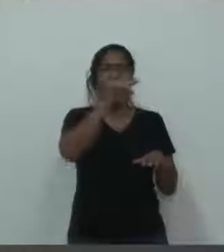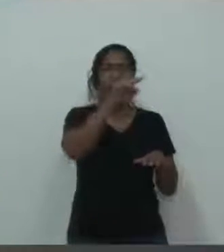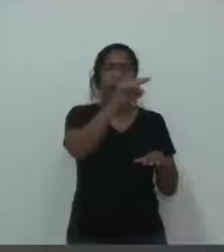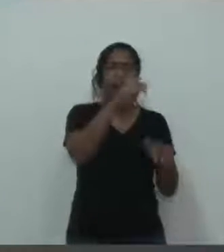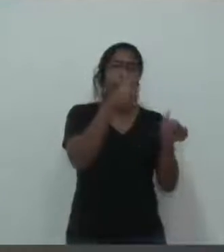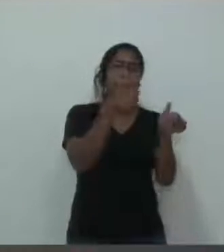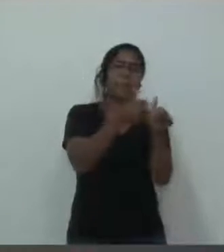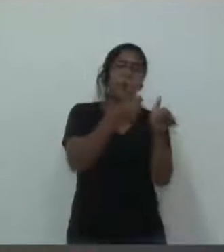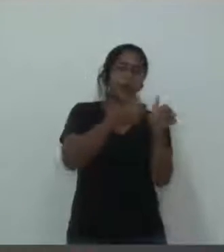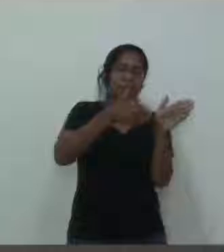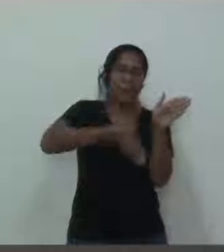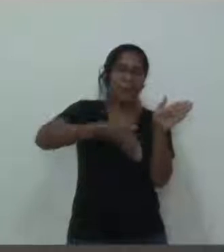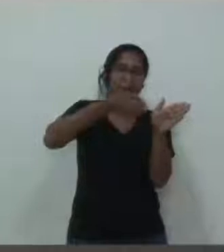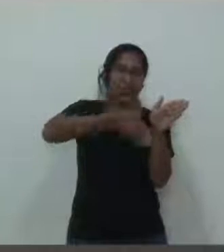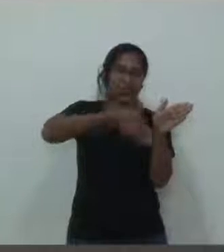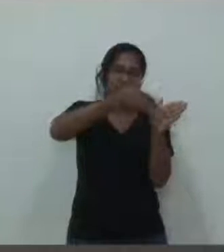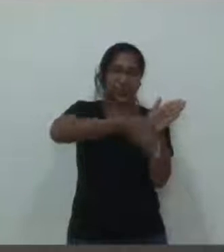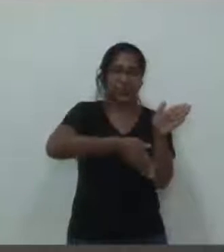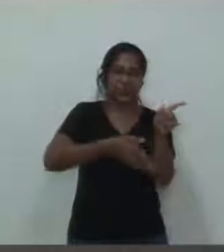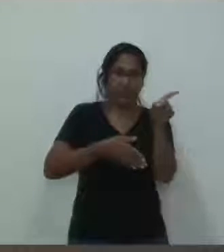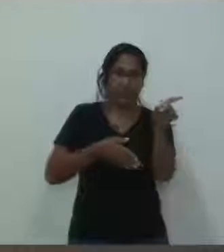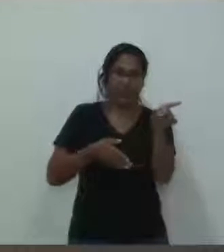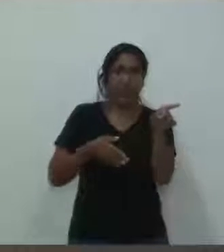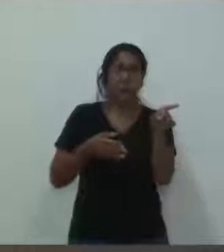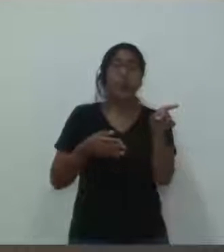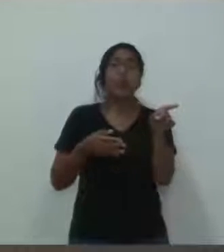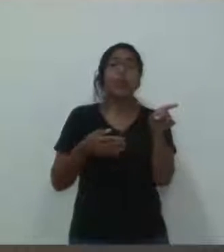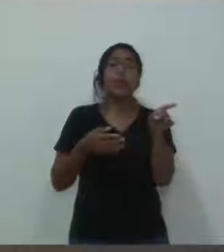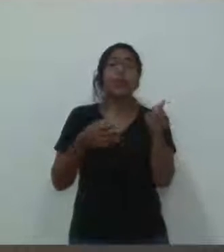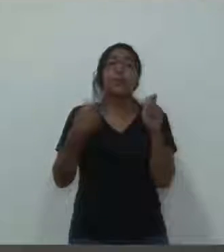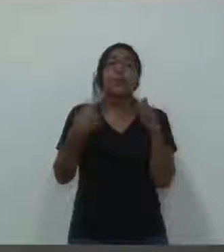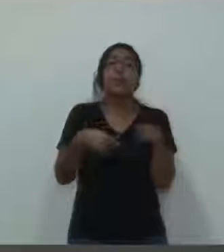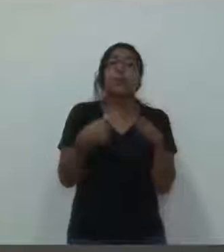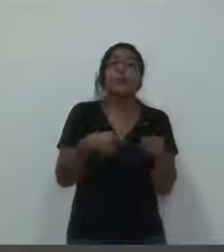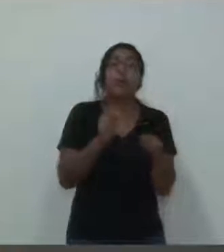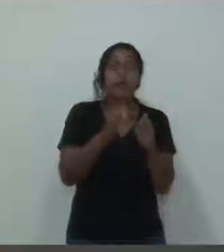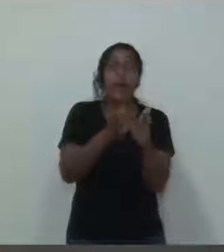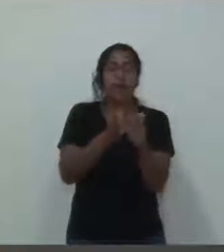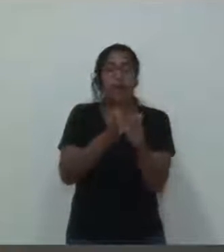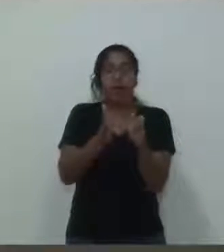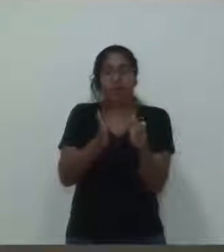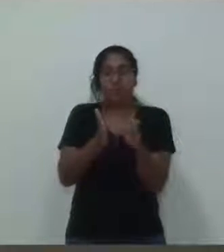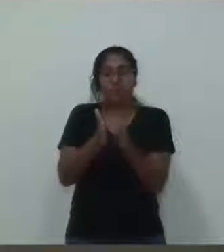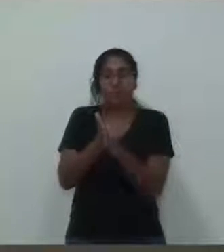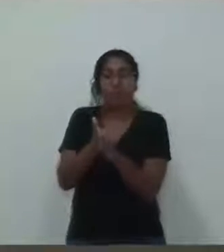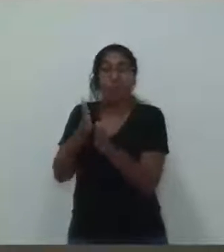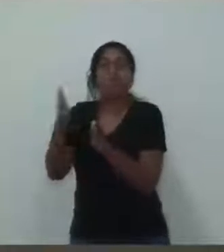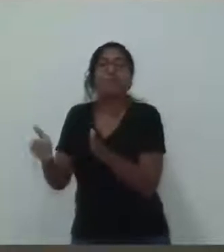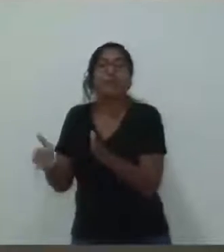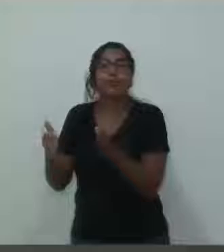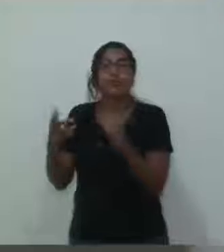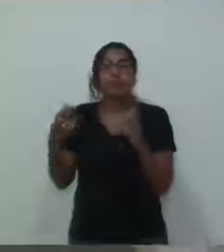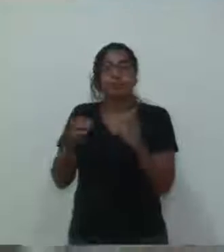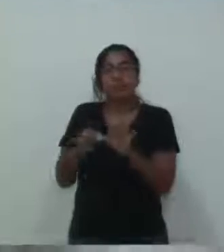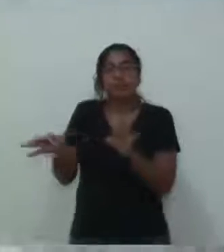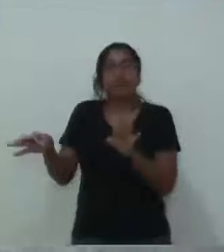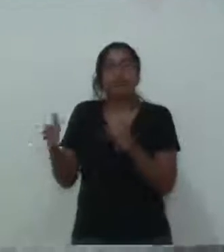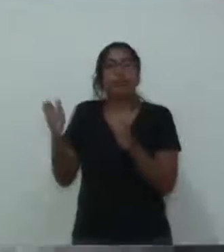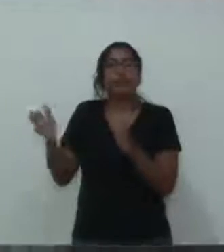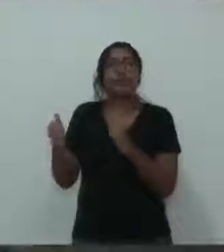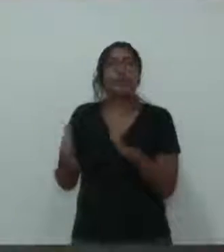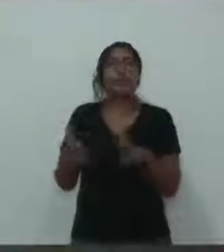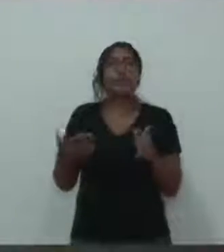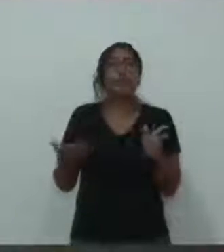da via férrea, a rua que sai ali, em 2 trechos, né? Eles têm 2 pontos, porque prevê um trecho e depois